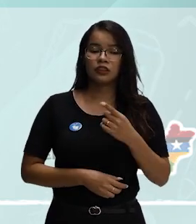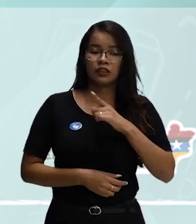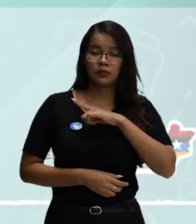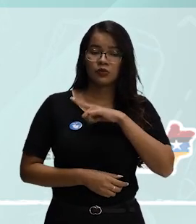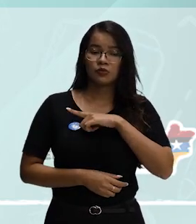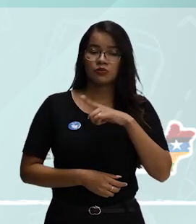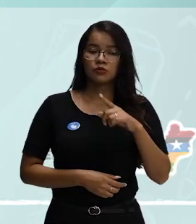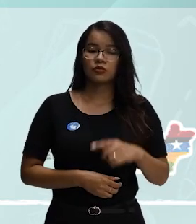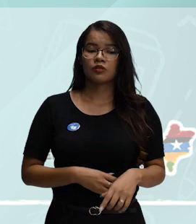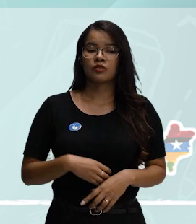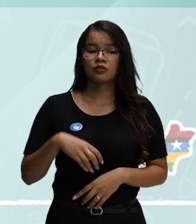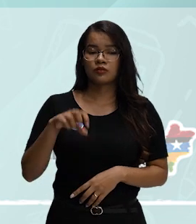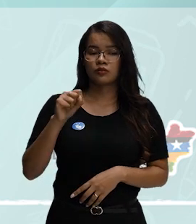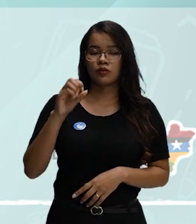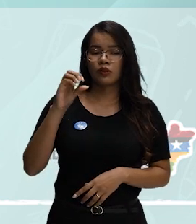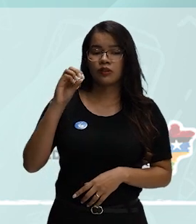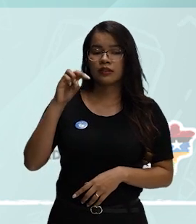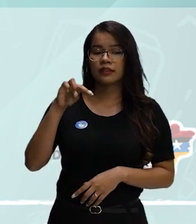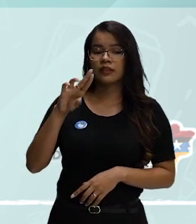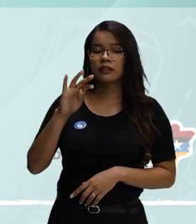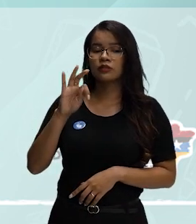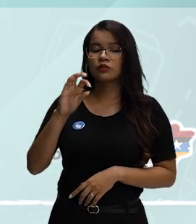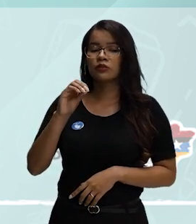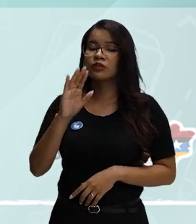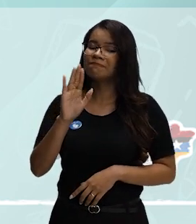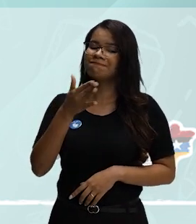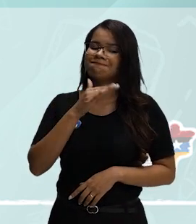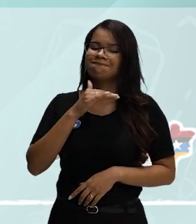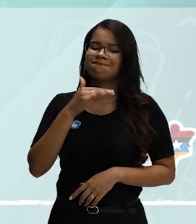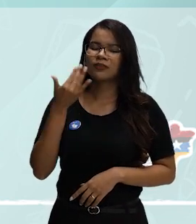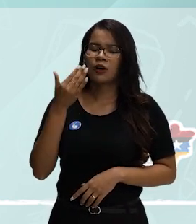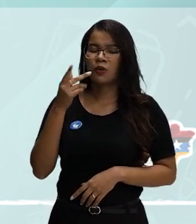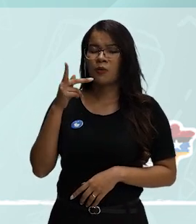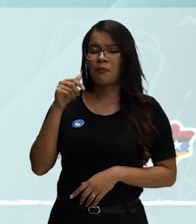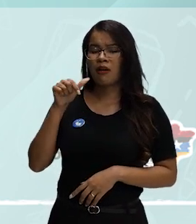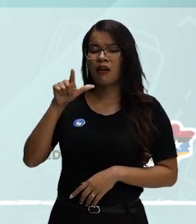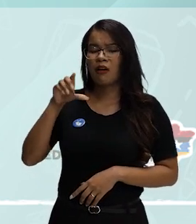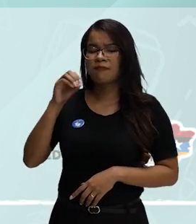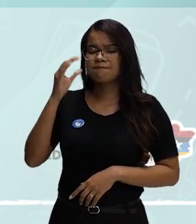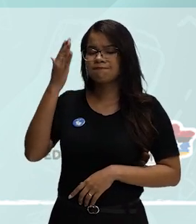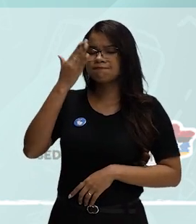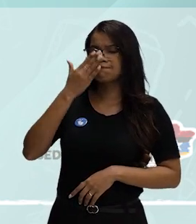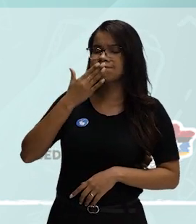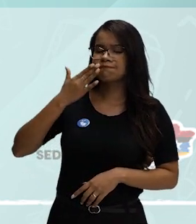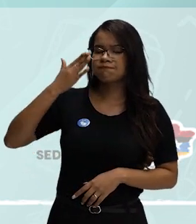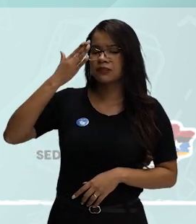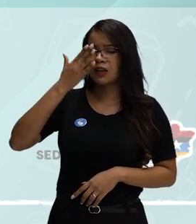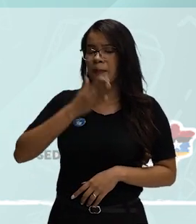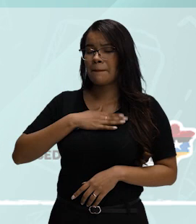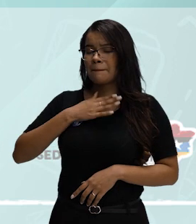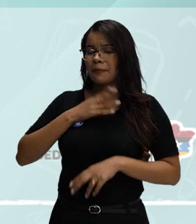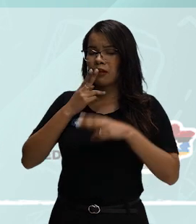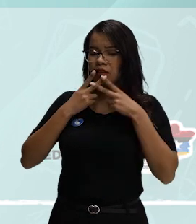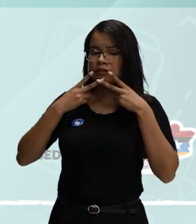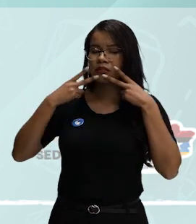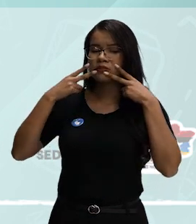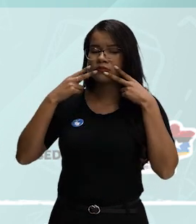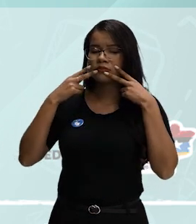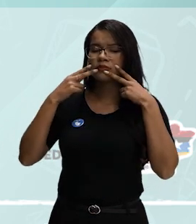soneto. Já da morte, o palor me cobre o rosto. Nos lábios meus, o